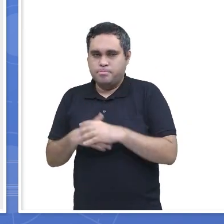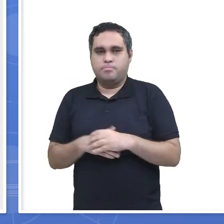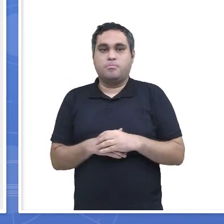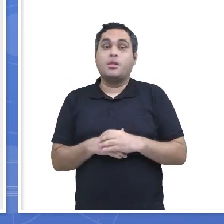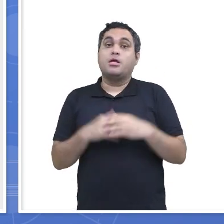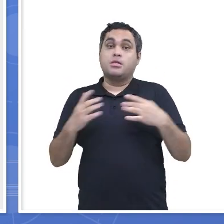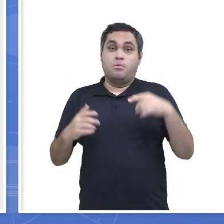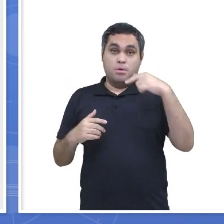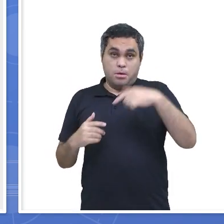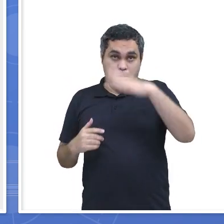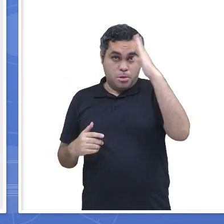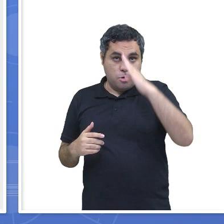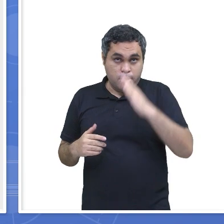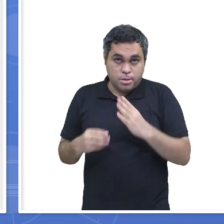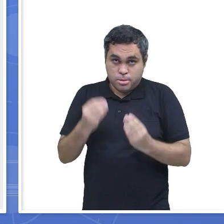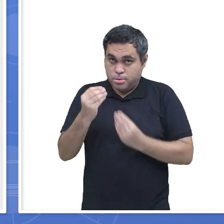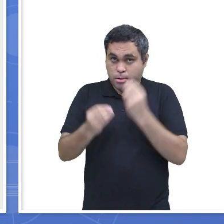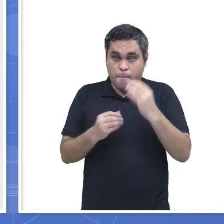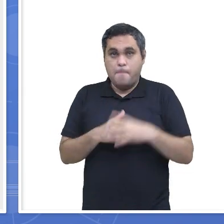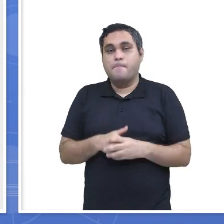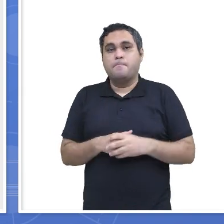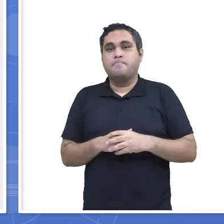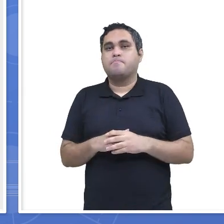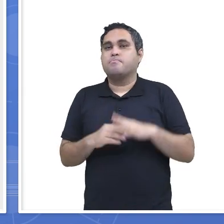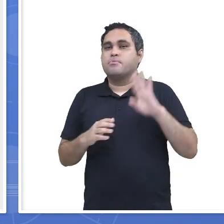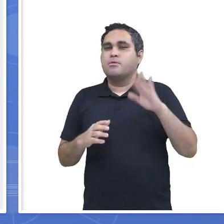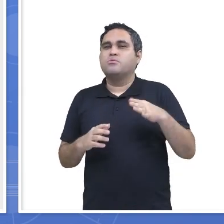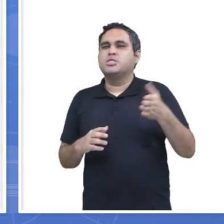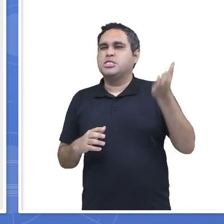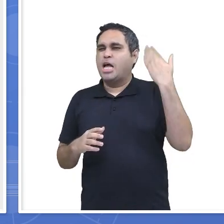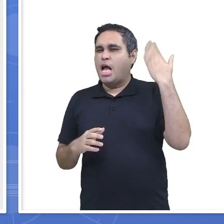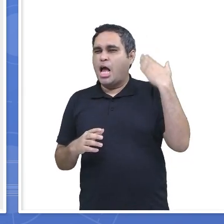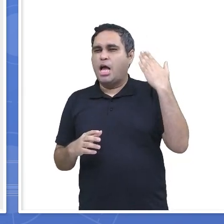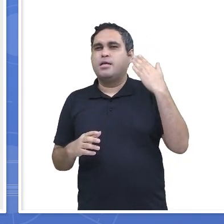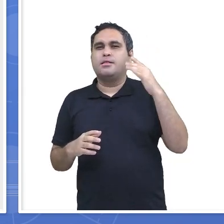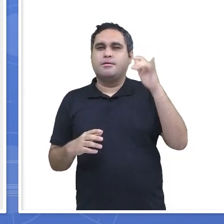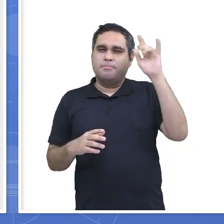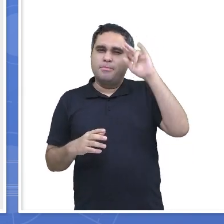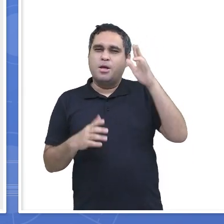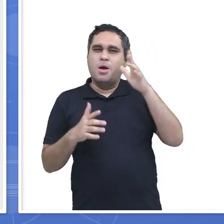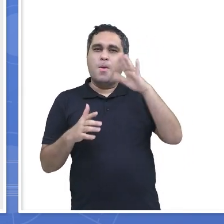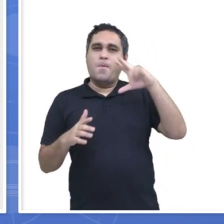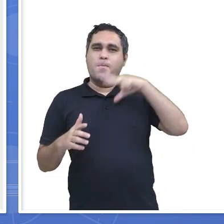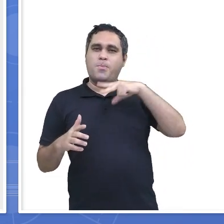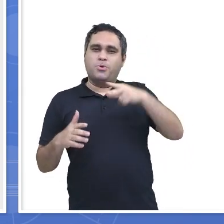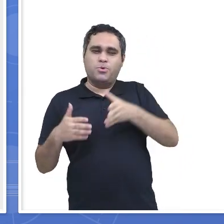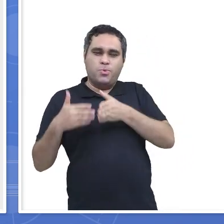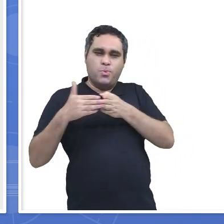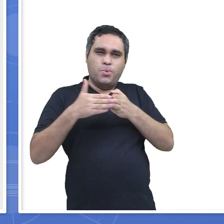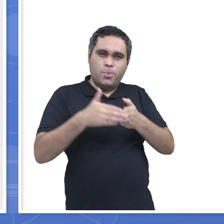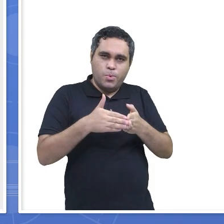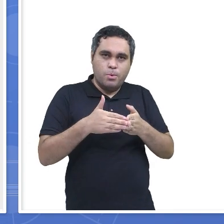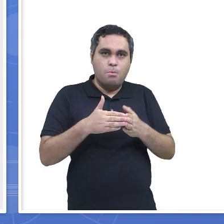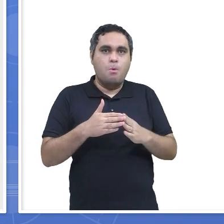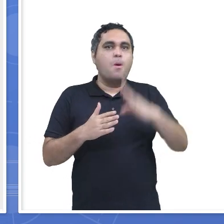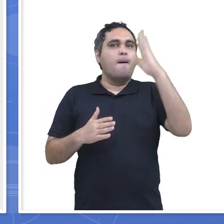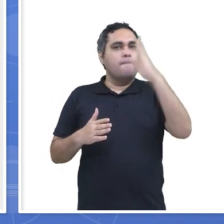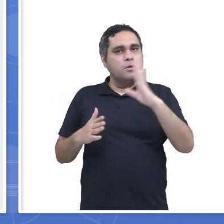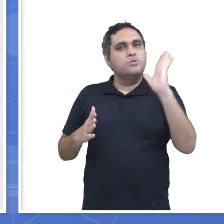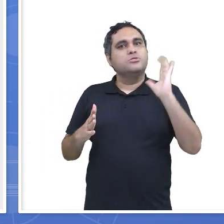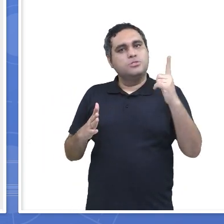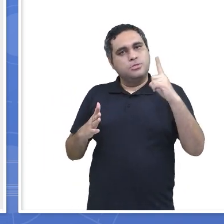eles remontam ao período colonial. Tem sua história fundamentada em lutas de embates